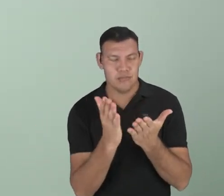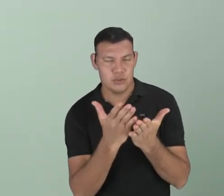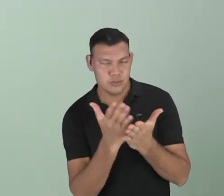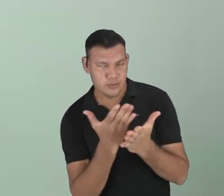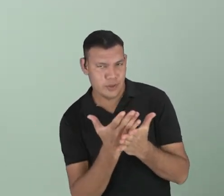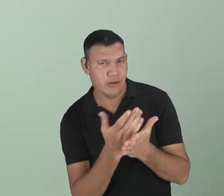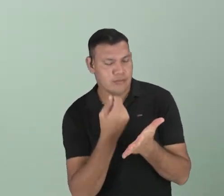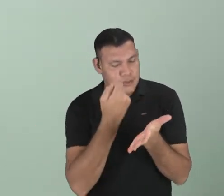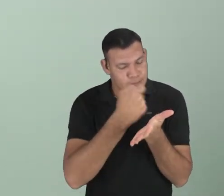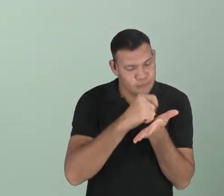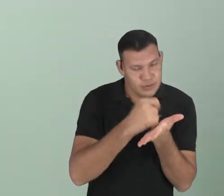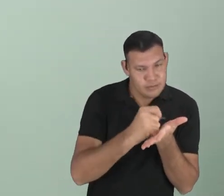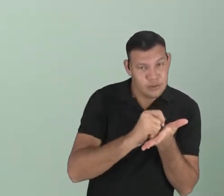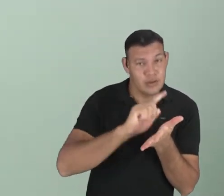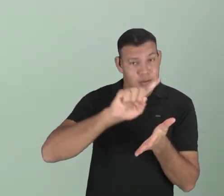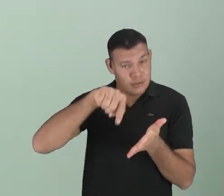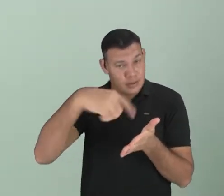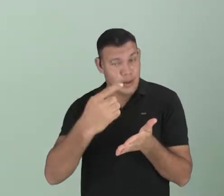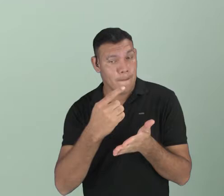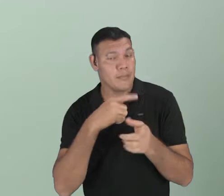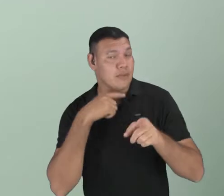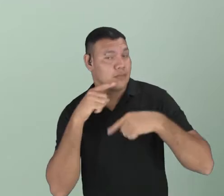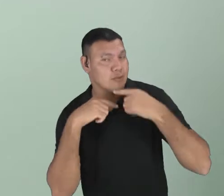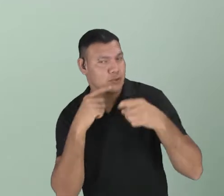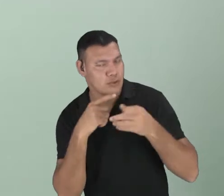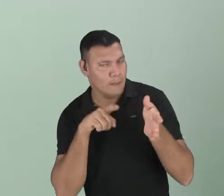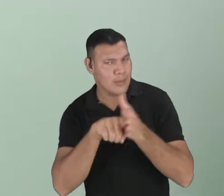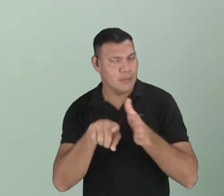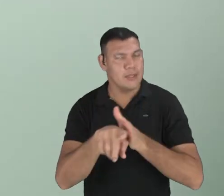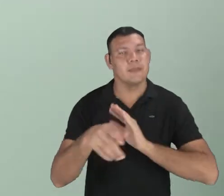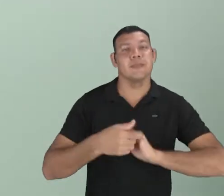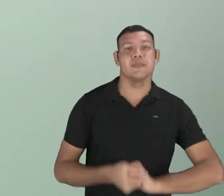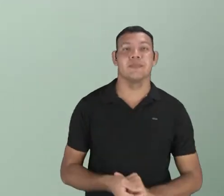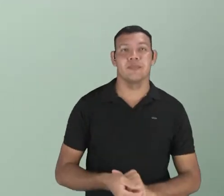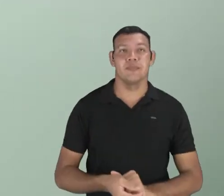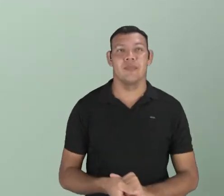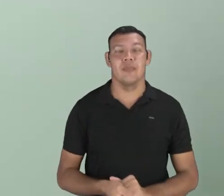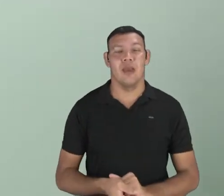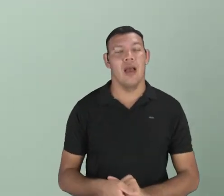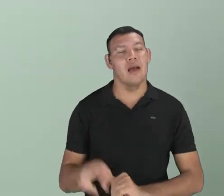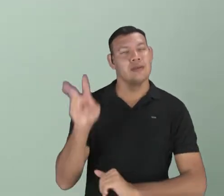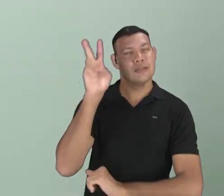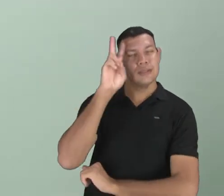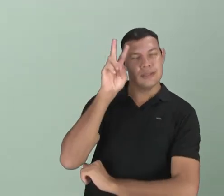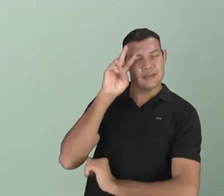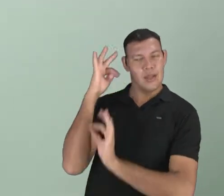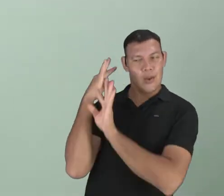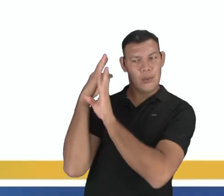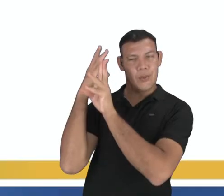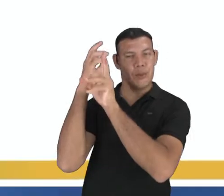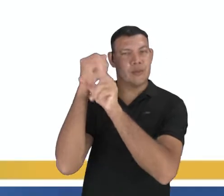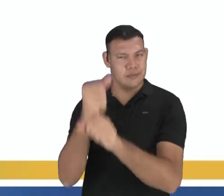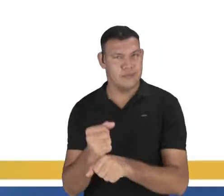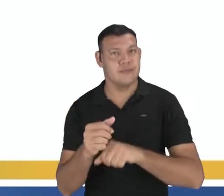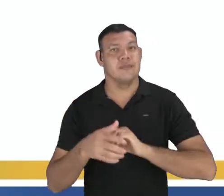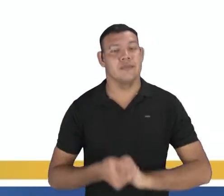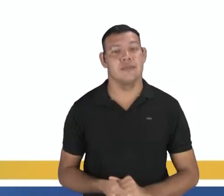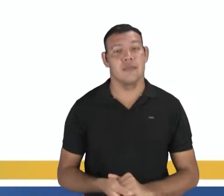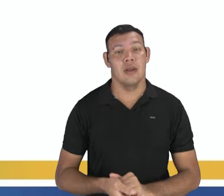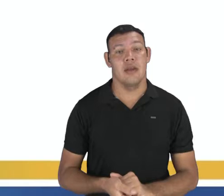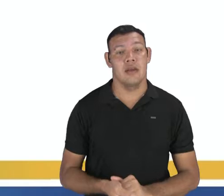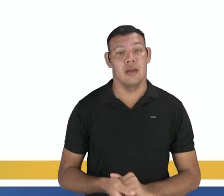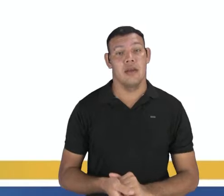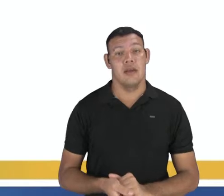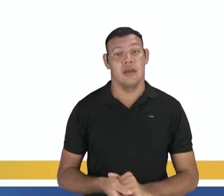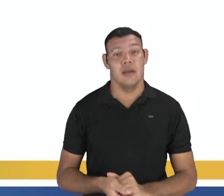tá bom? Vamos lá. Vamos dar uma retomada aqui, para lembrar o que é as funções da linguagem. Nós vamos pensar nas funções